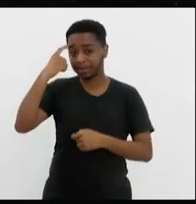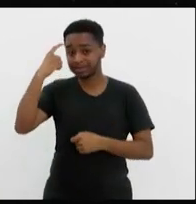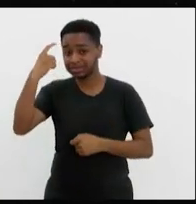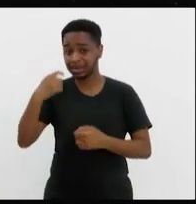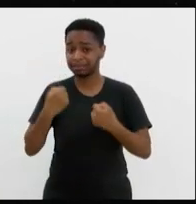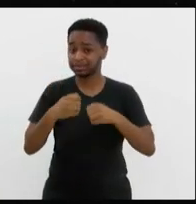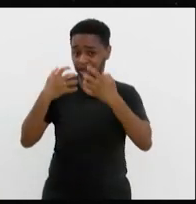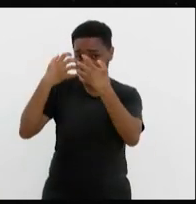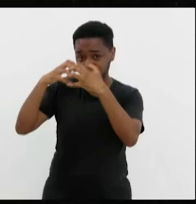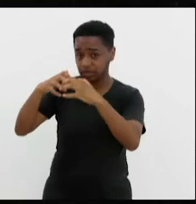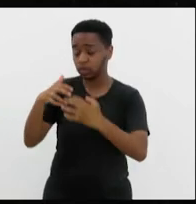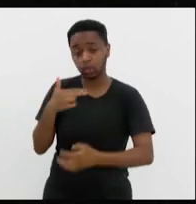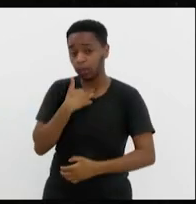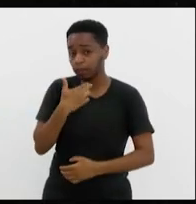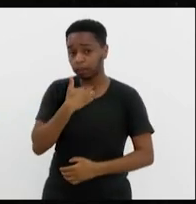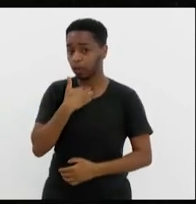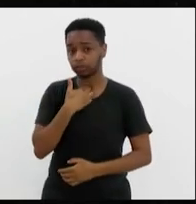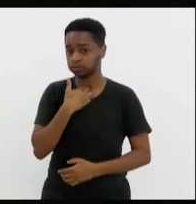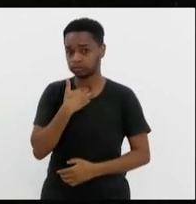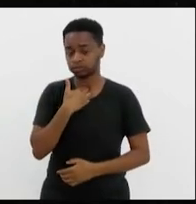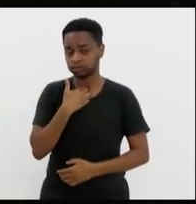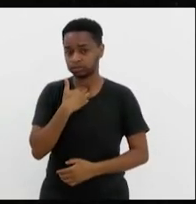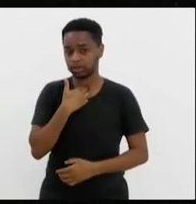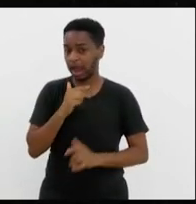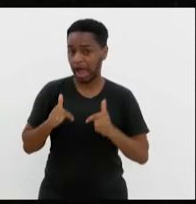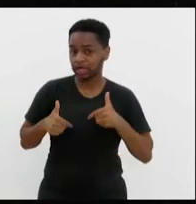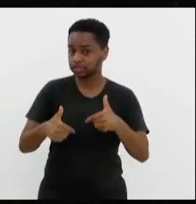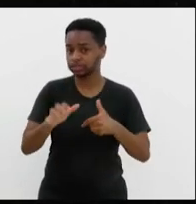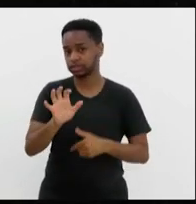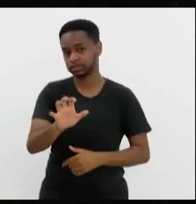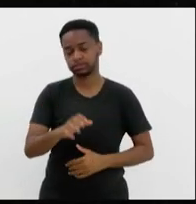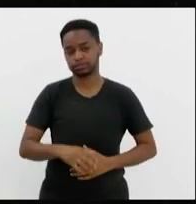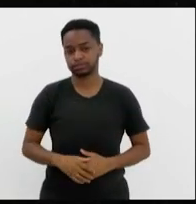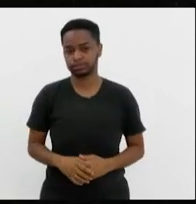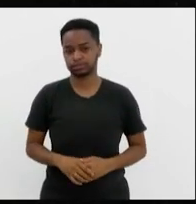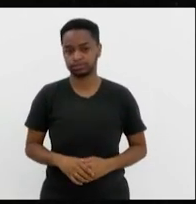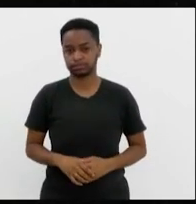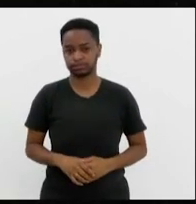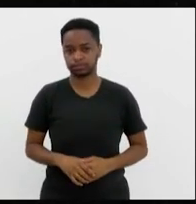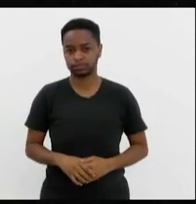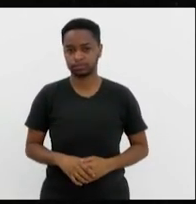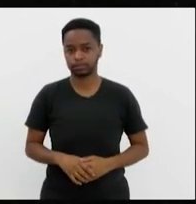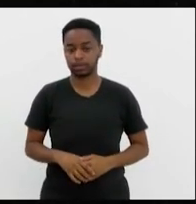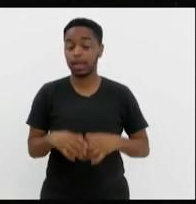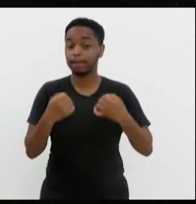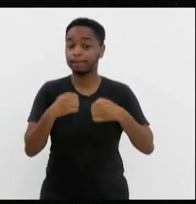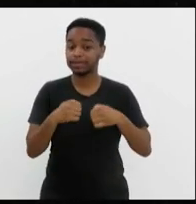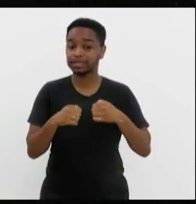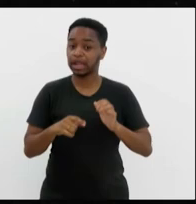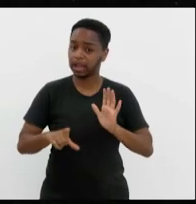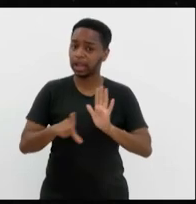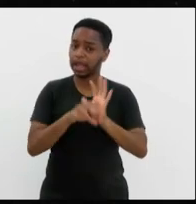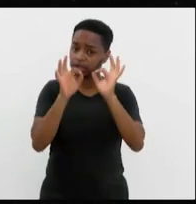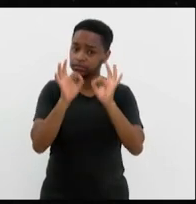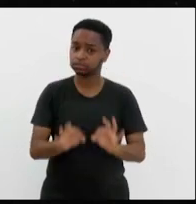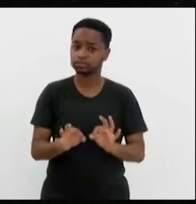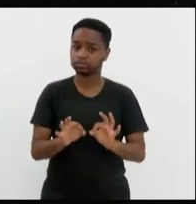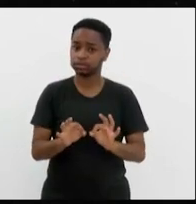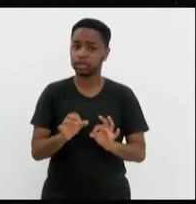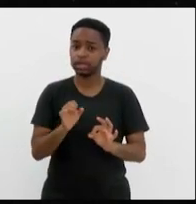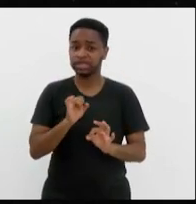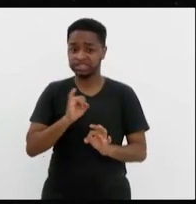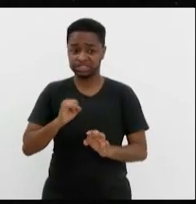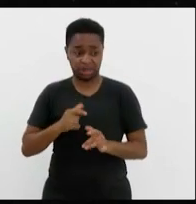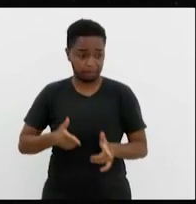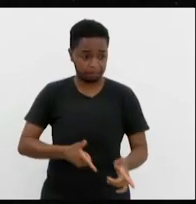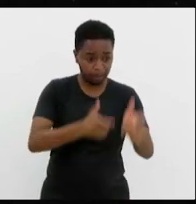eles não podem, de forma alguma, agir dessa forma. Tem que ser lei de talião. Olho por olho,